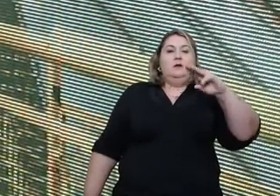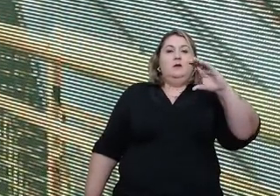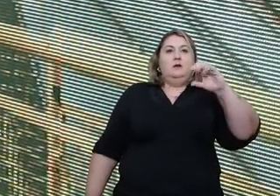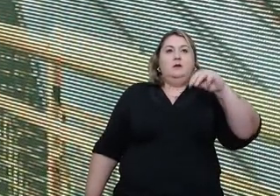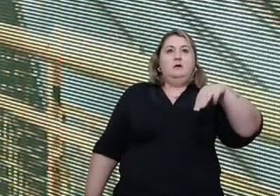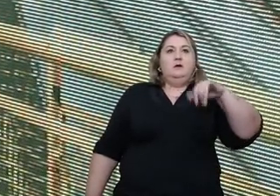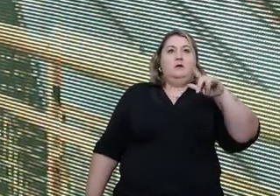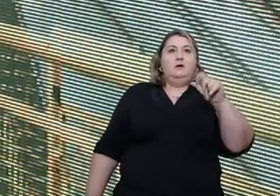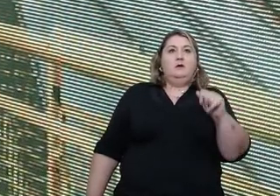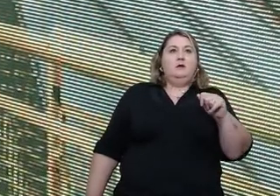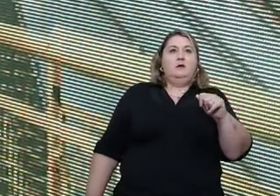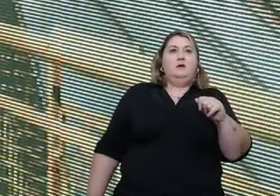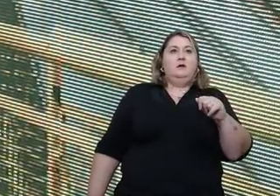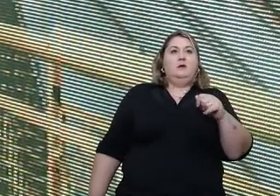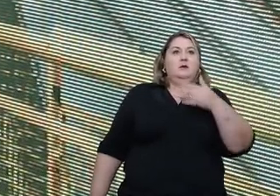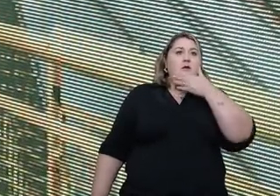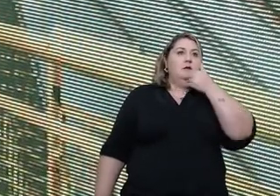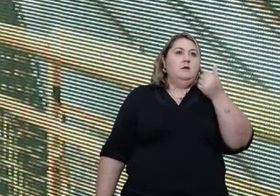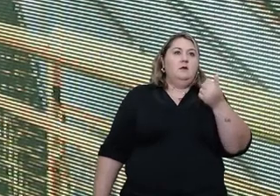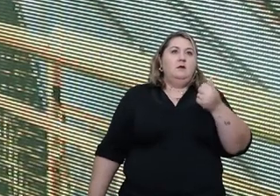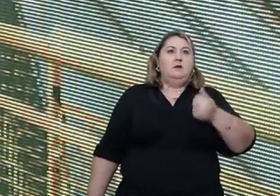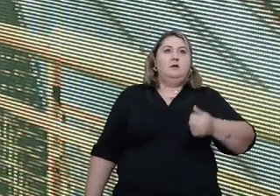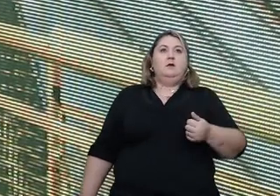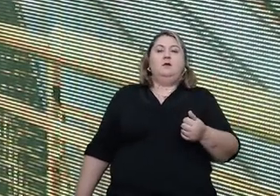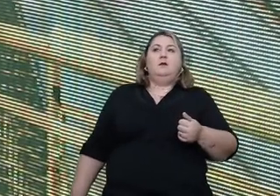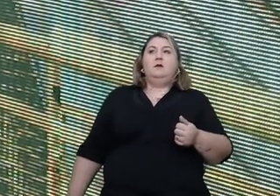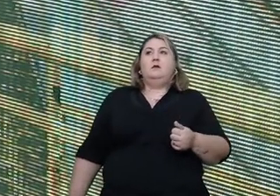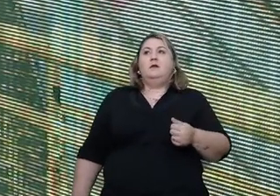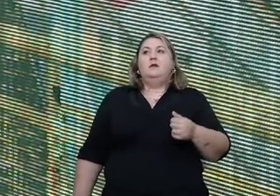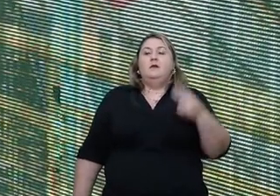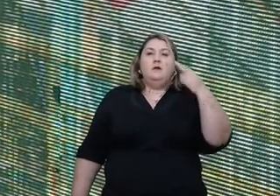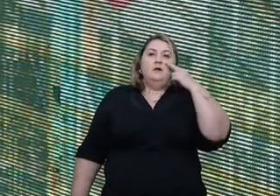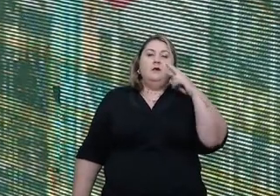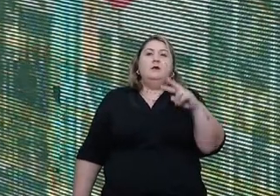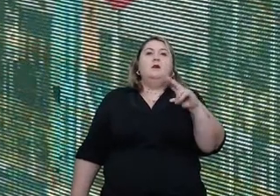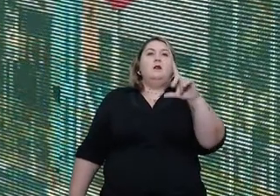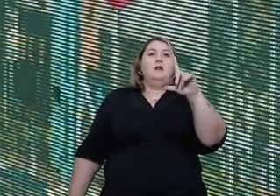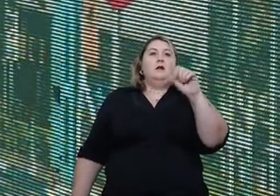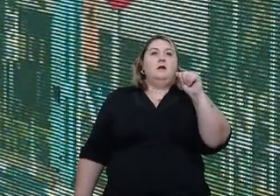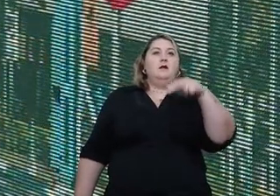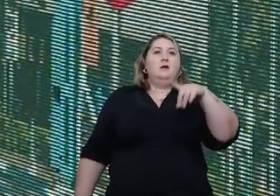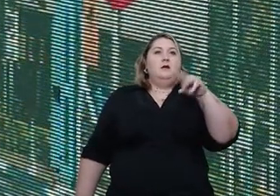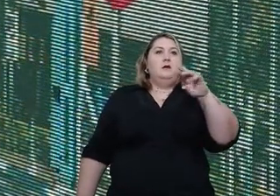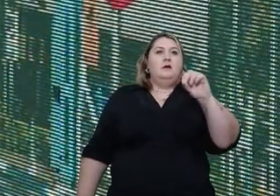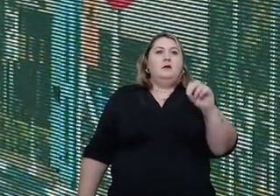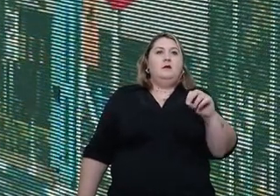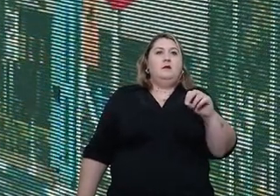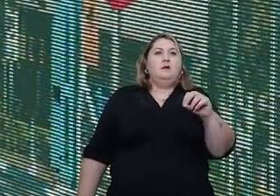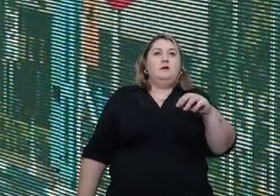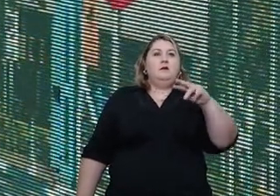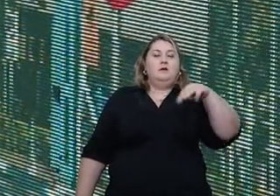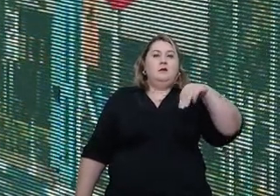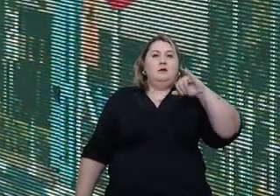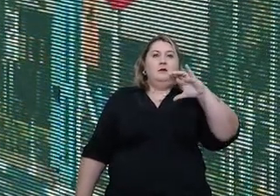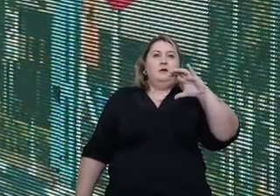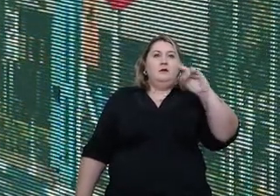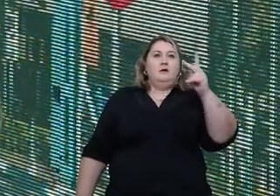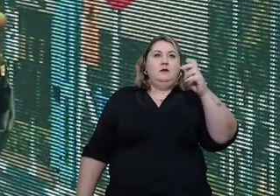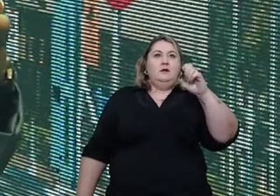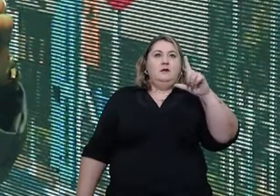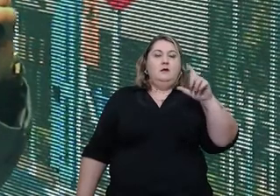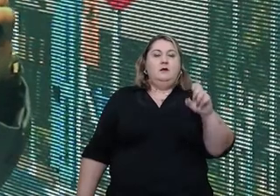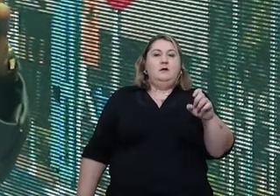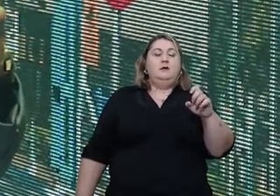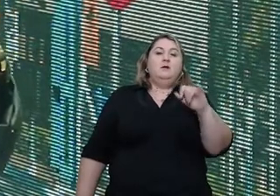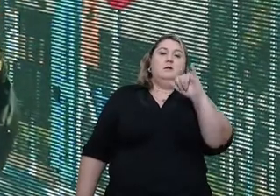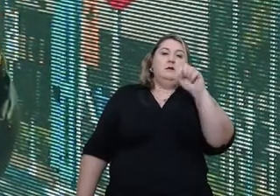eu pudesse o passado inteiro, melhor procurar, opa, um oftalmo, boa, o Leandro, Natália, Renan, Michele, Thaisa,